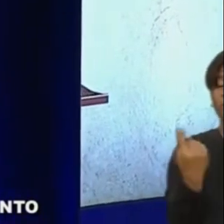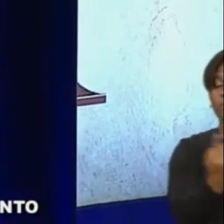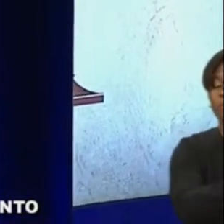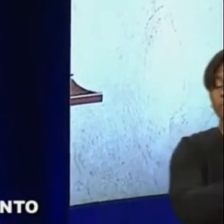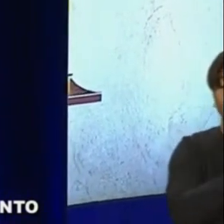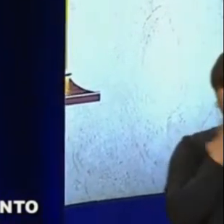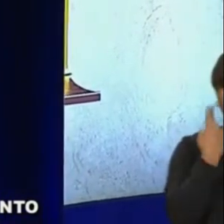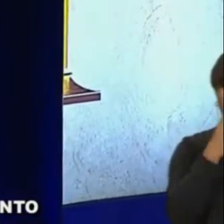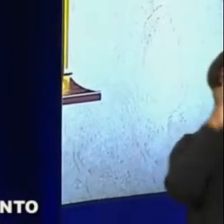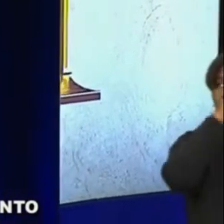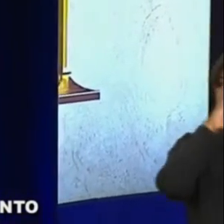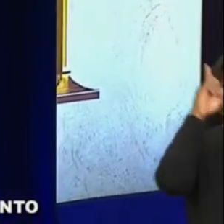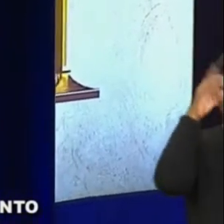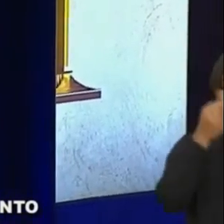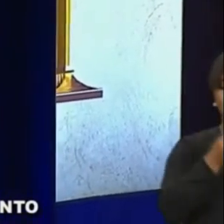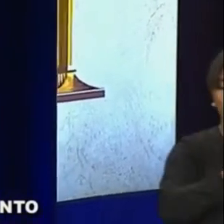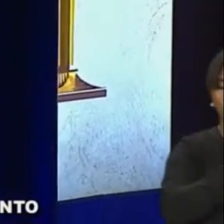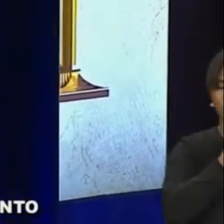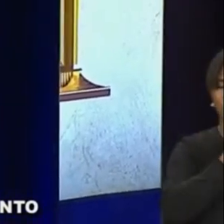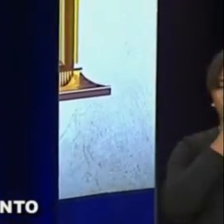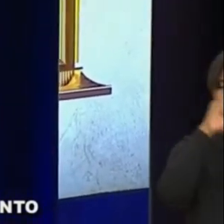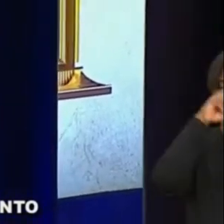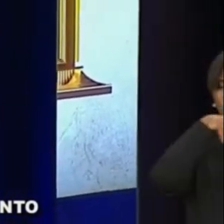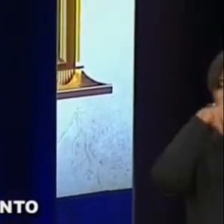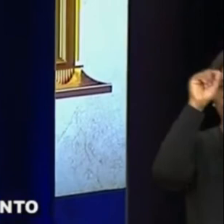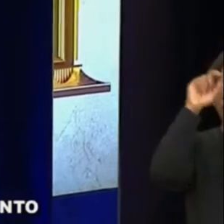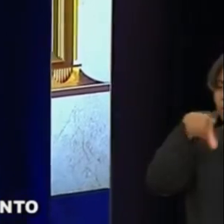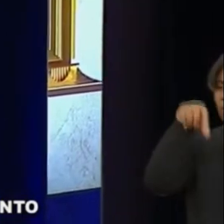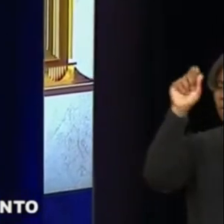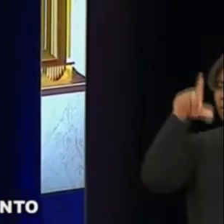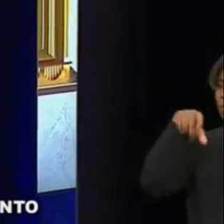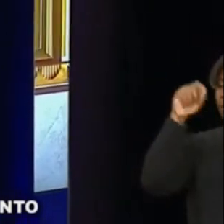E que esse Deus vivo que nos escolheu, nos chamou,